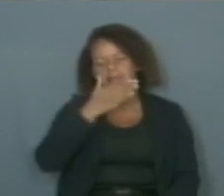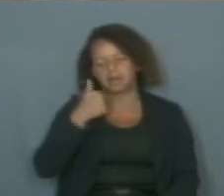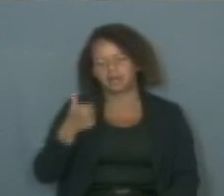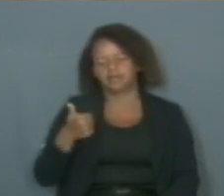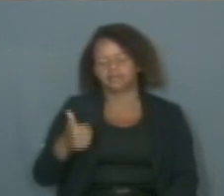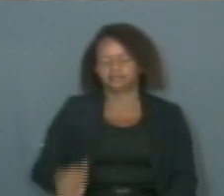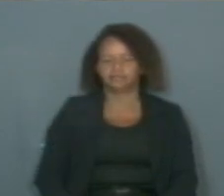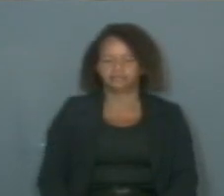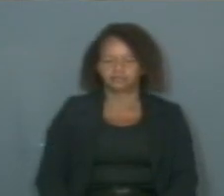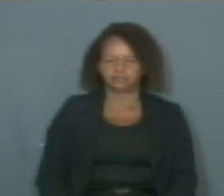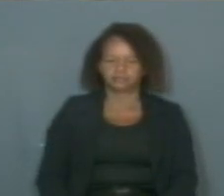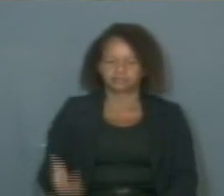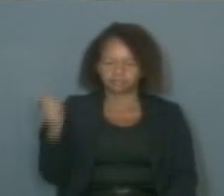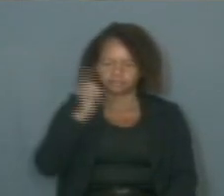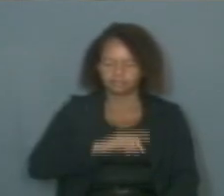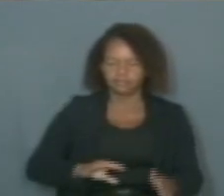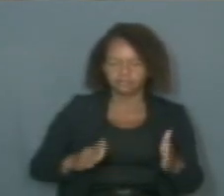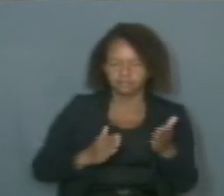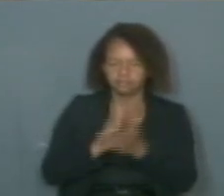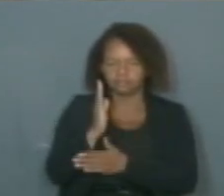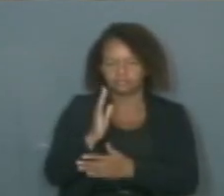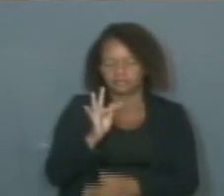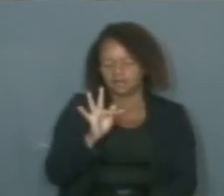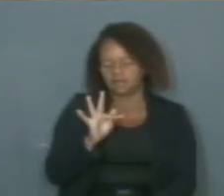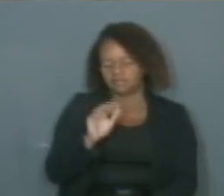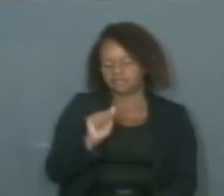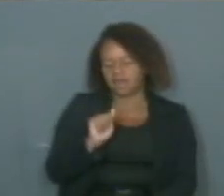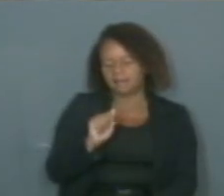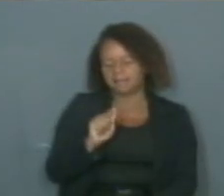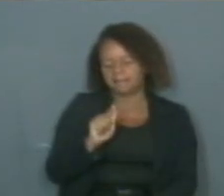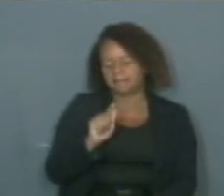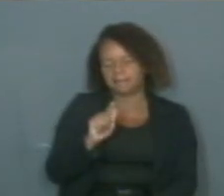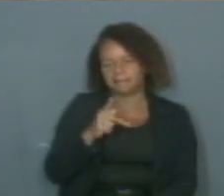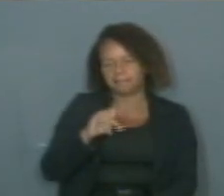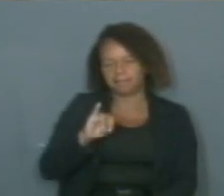virão. Conseguimos aprovar aqui o FAP,